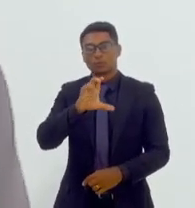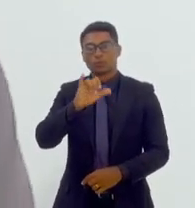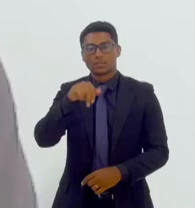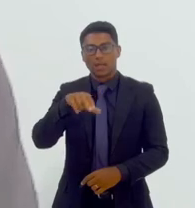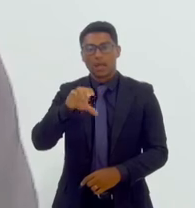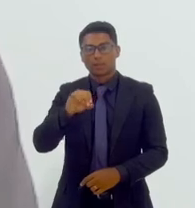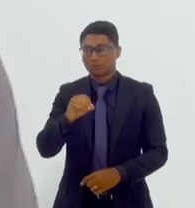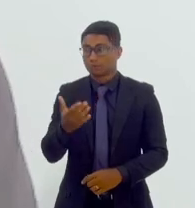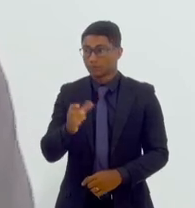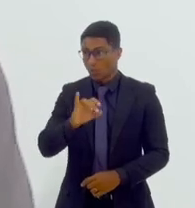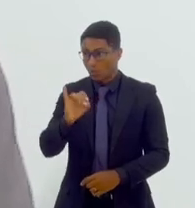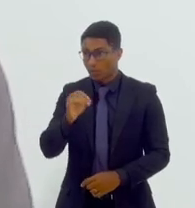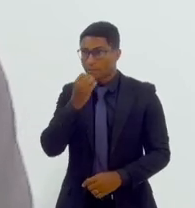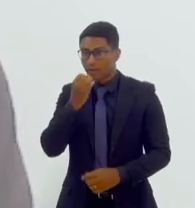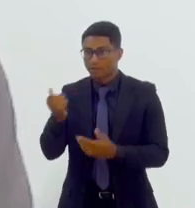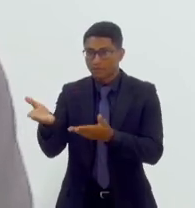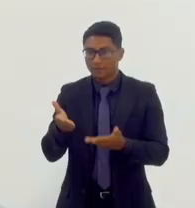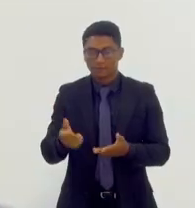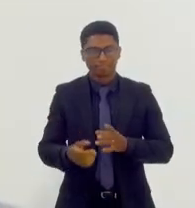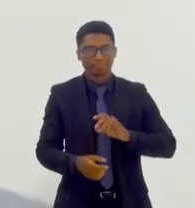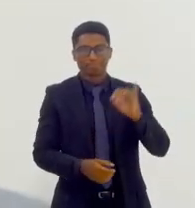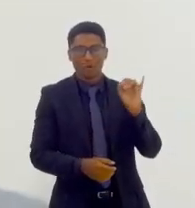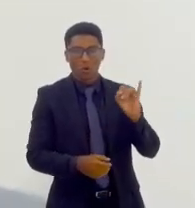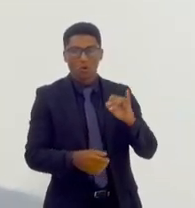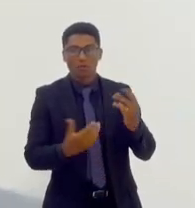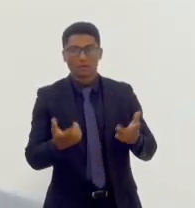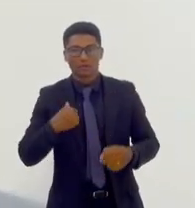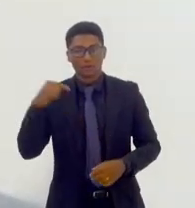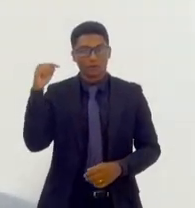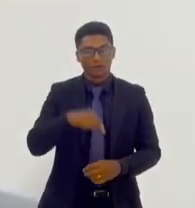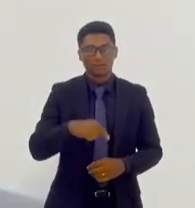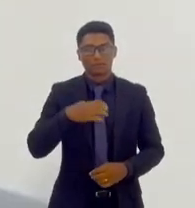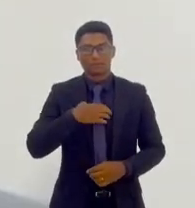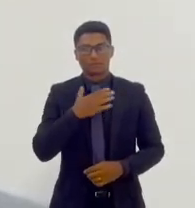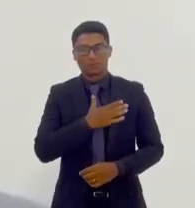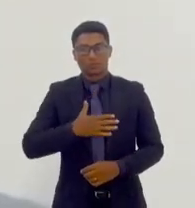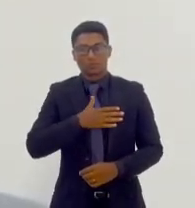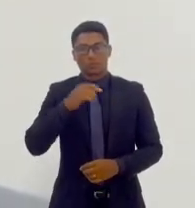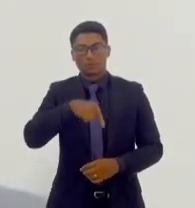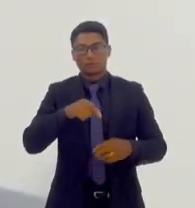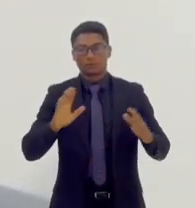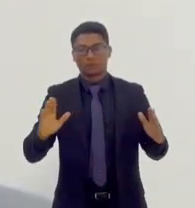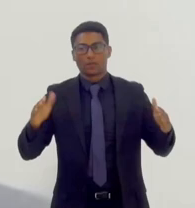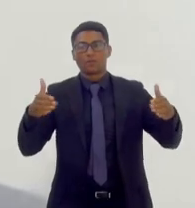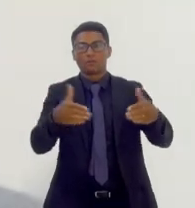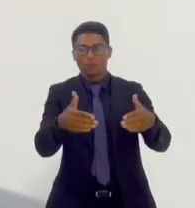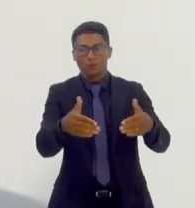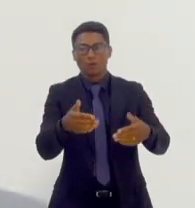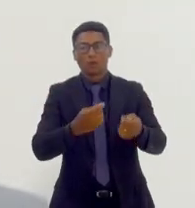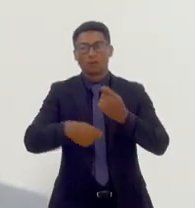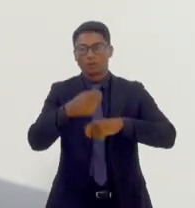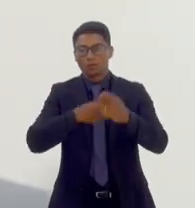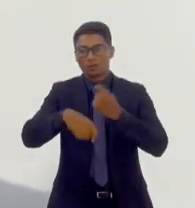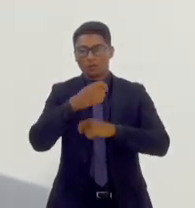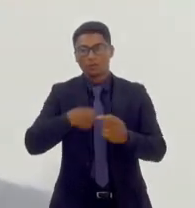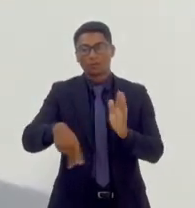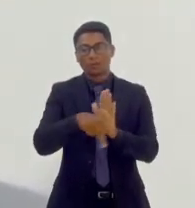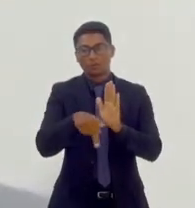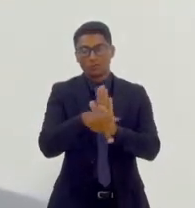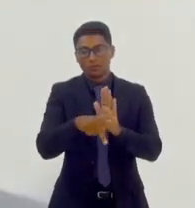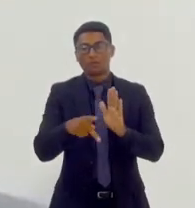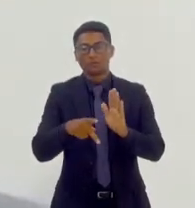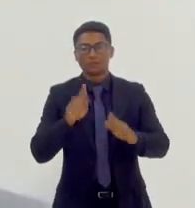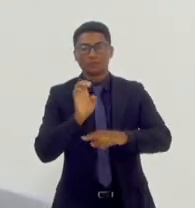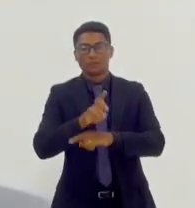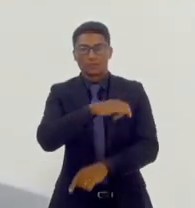Olá, presidente, seja muito bem-vindo. Olá, Geisa, é um prazer estar aqui no fórum, nesse fórum econômico da Assembleia Legislativa do Estado